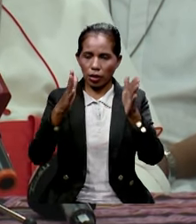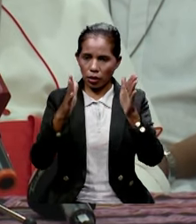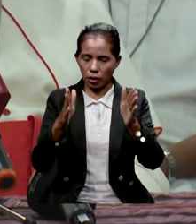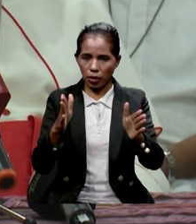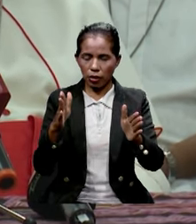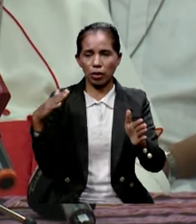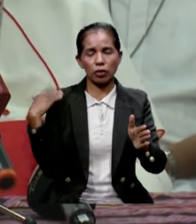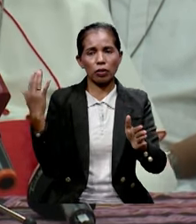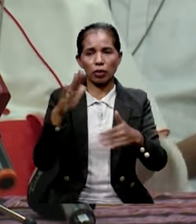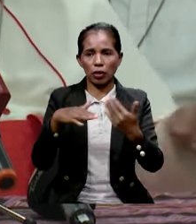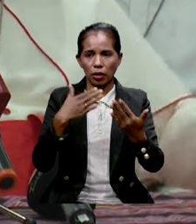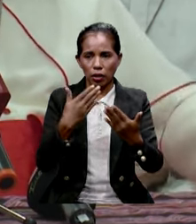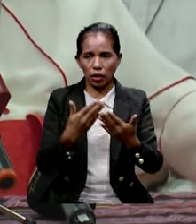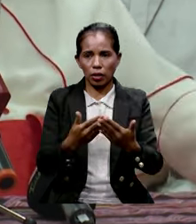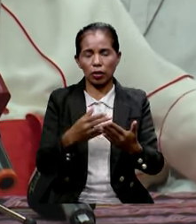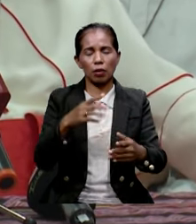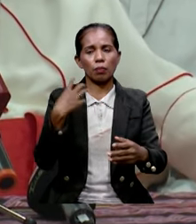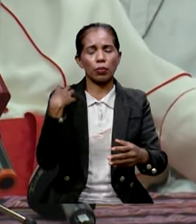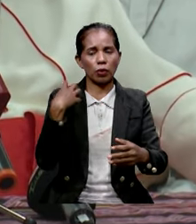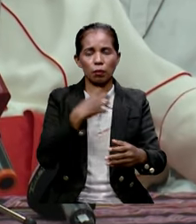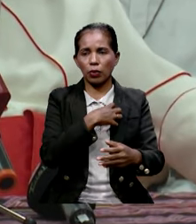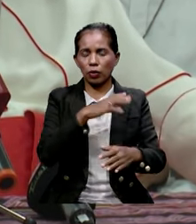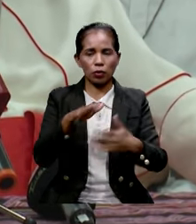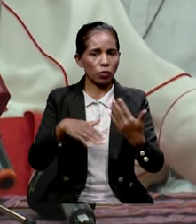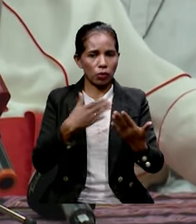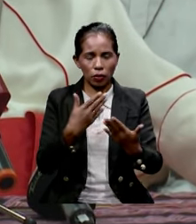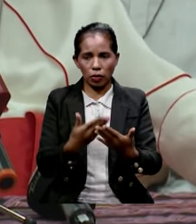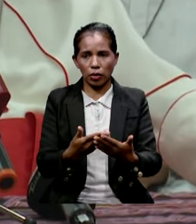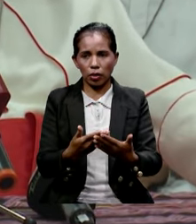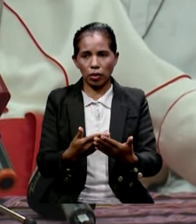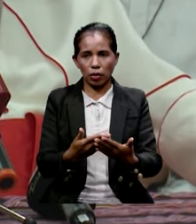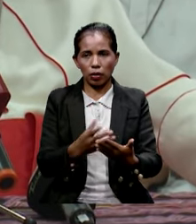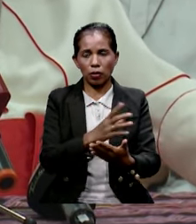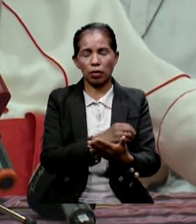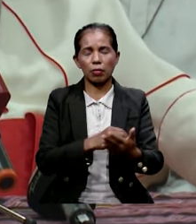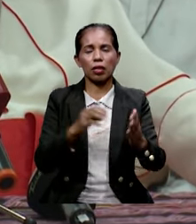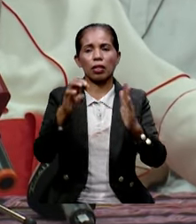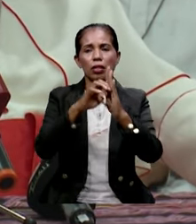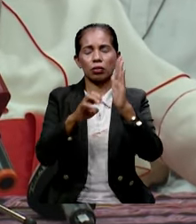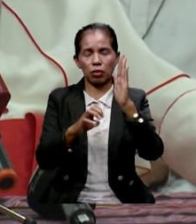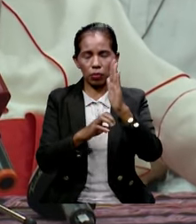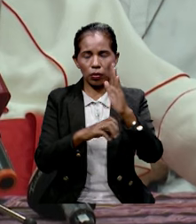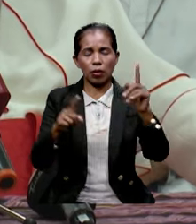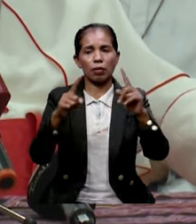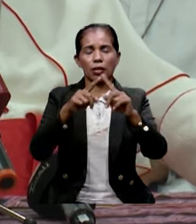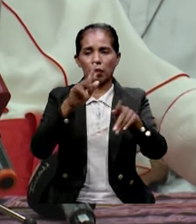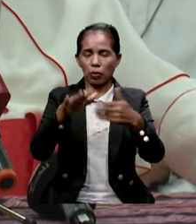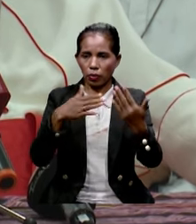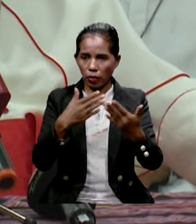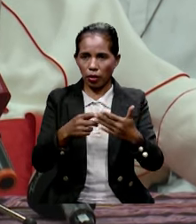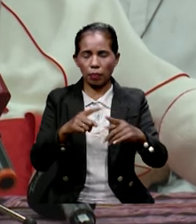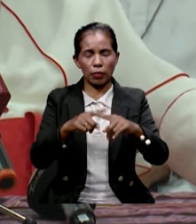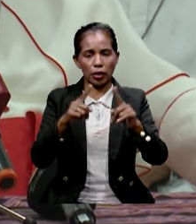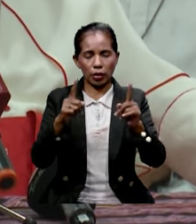e juízes, polícia, todos que fazem a estrutura da sociedade, mas